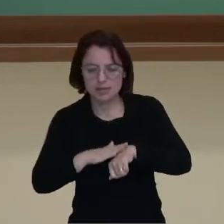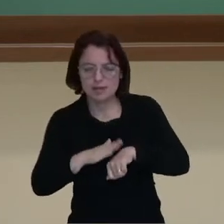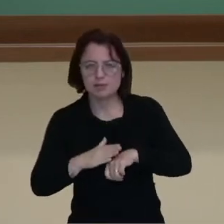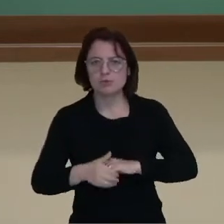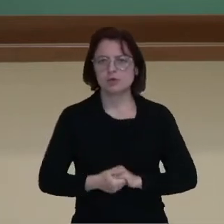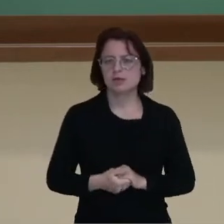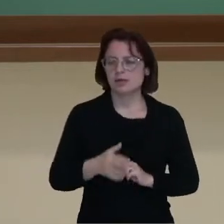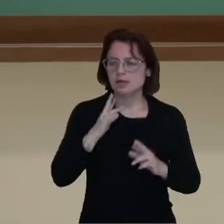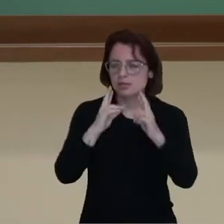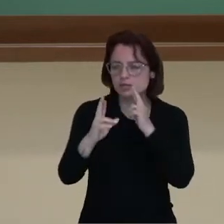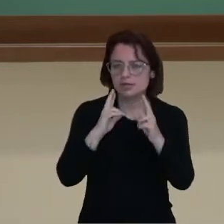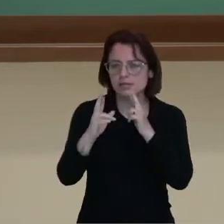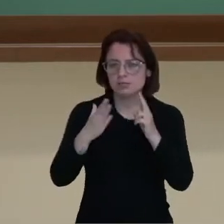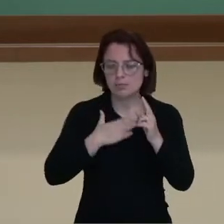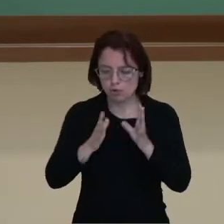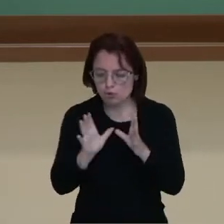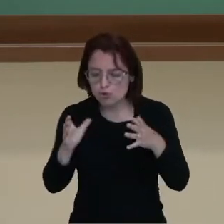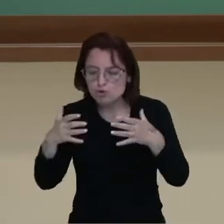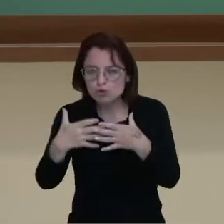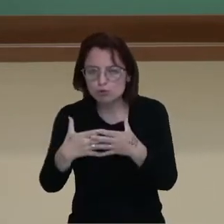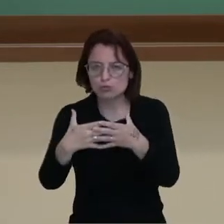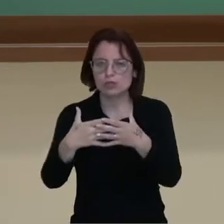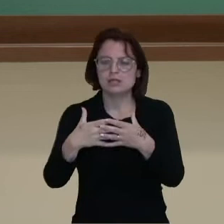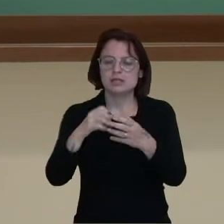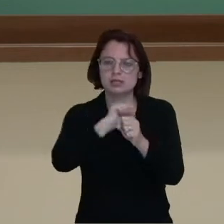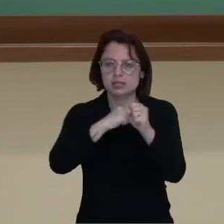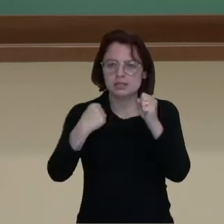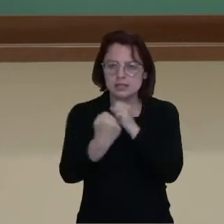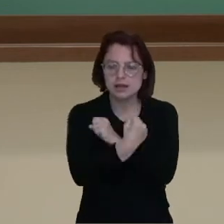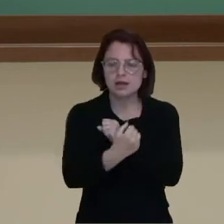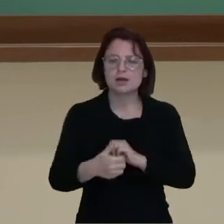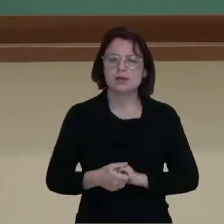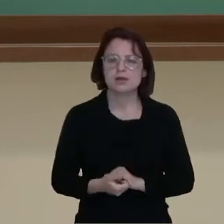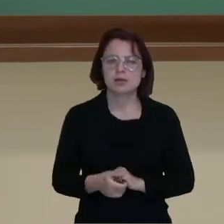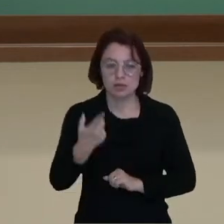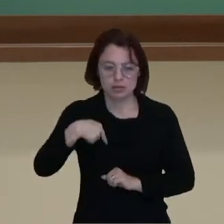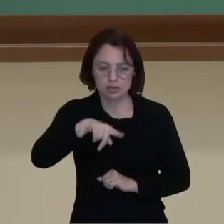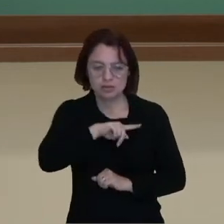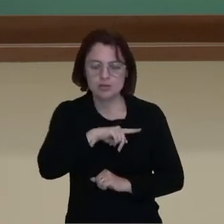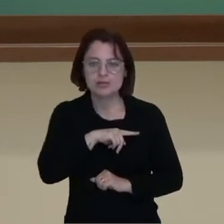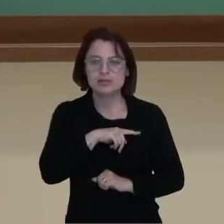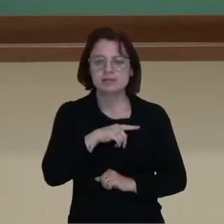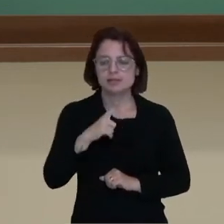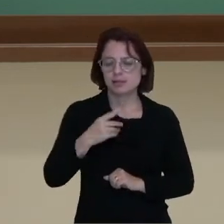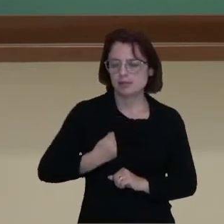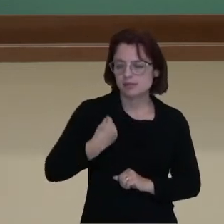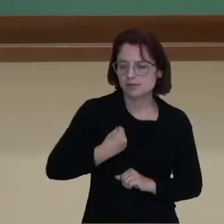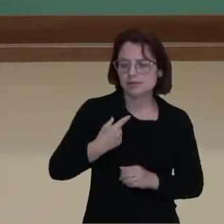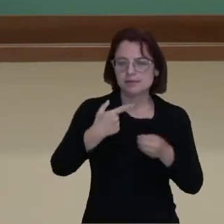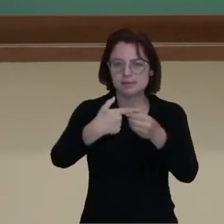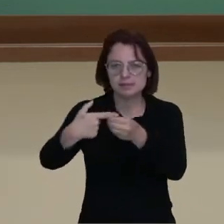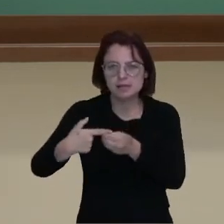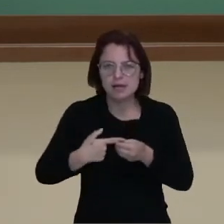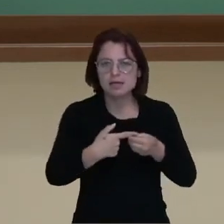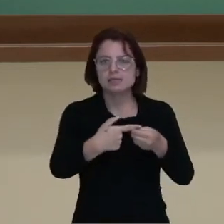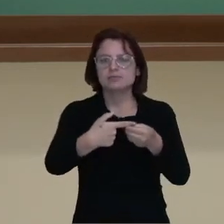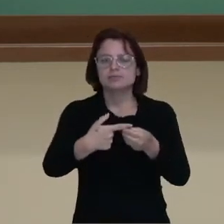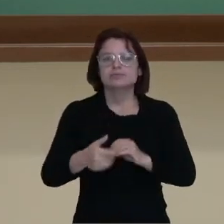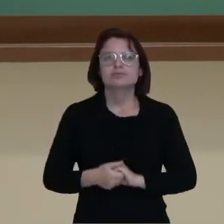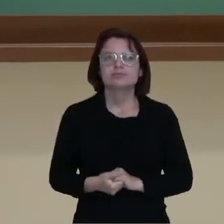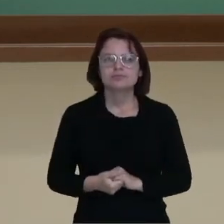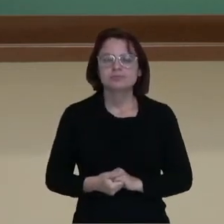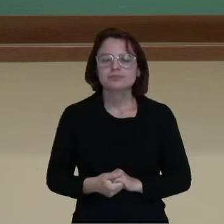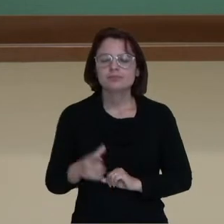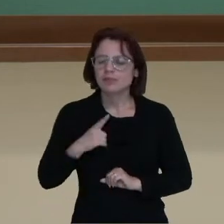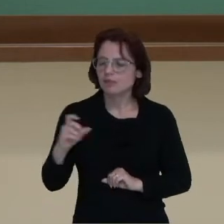relacionado ao meu grupo social. Você acha que, por exemplo, nós, né, que vivemos um ambiente mais urbano, temos